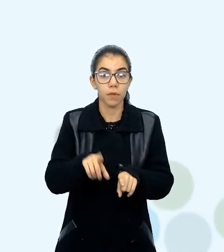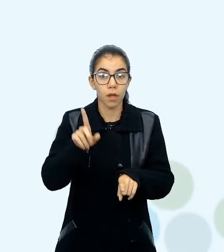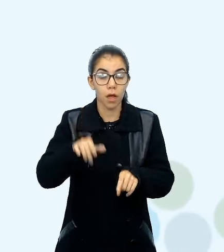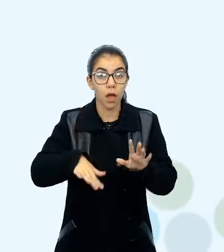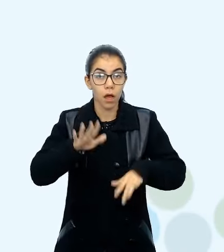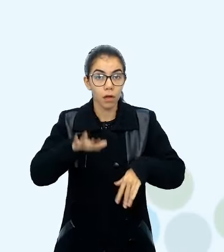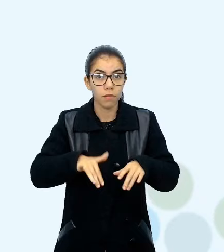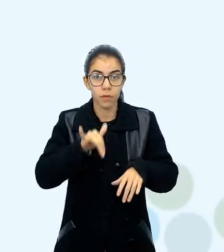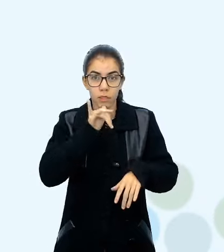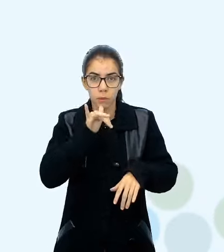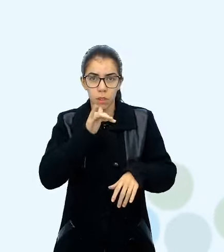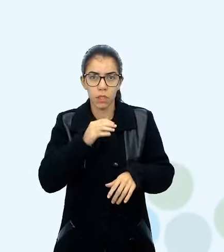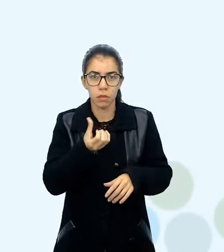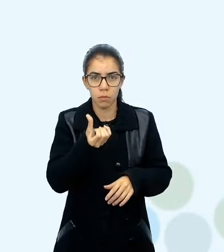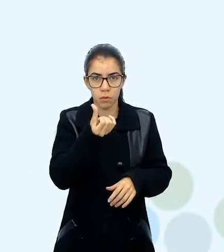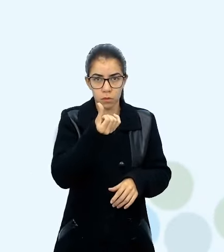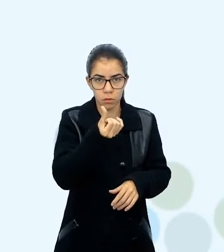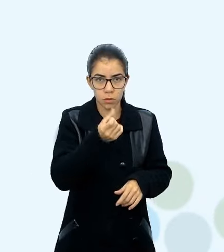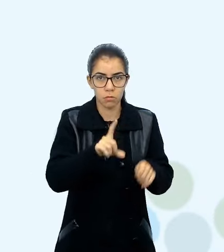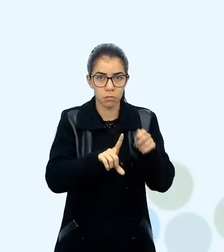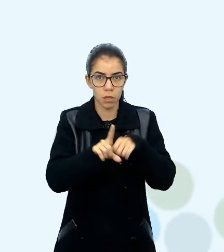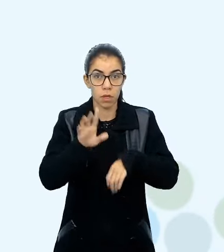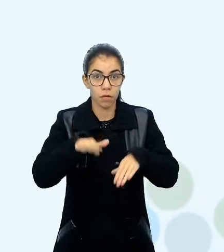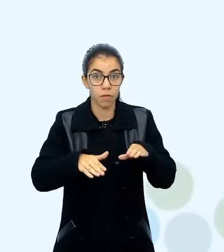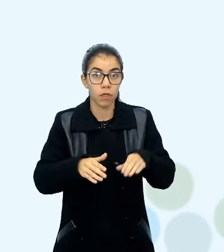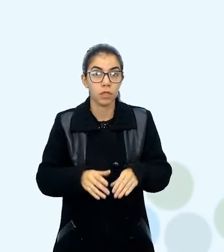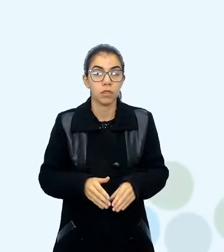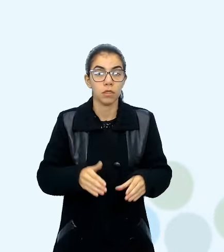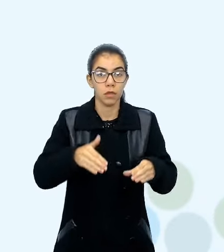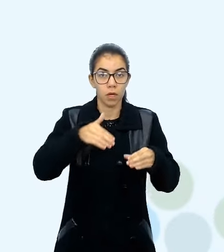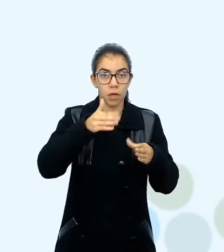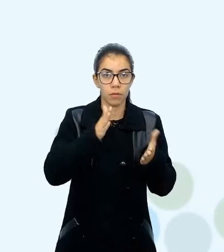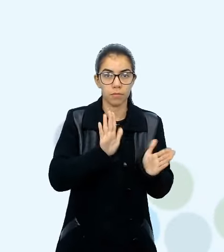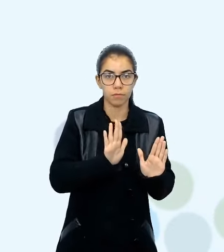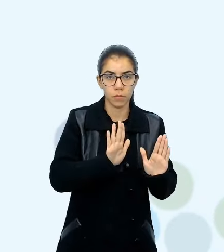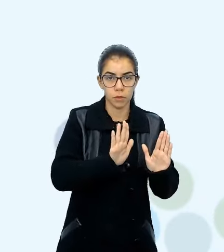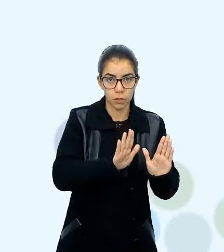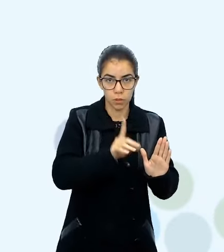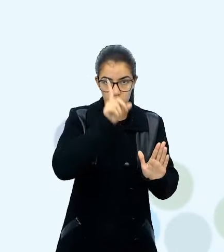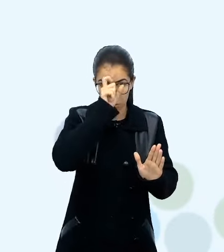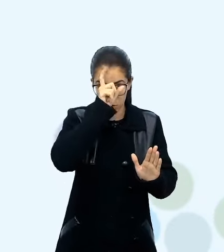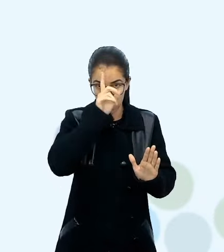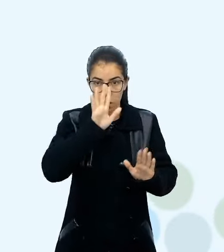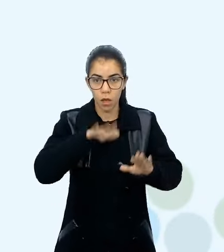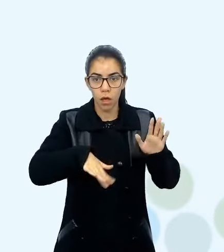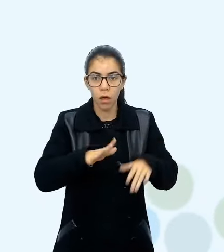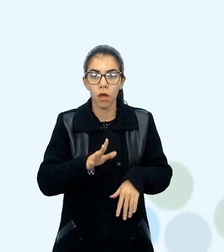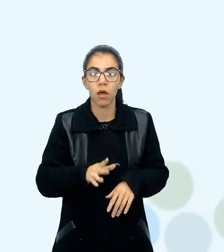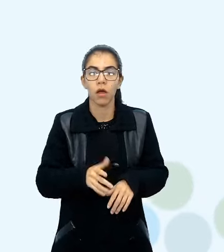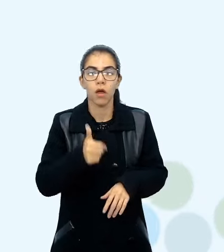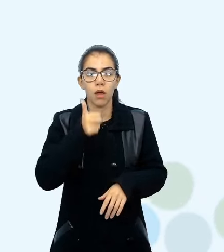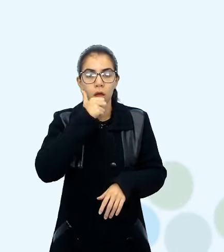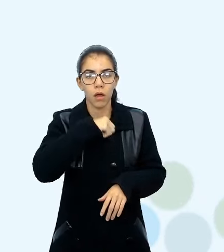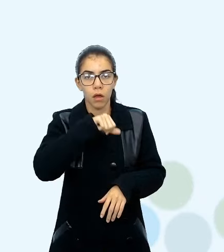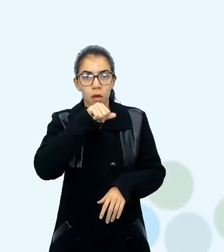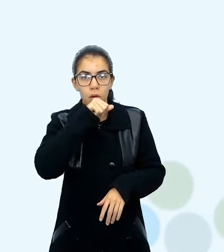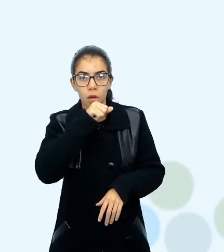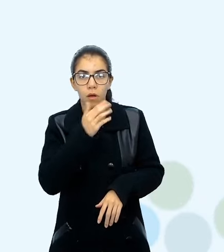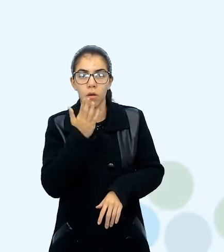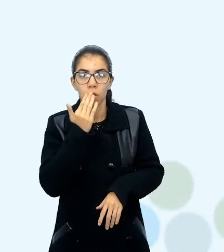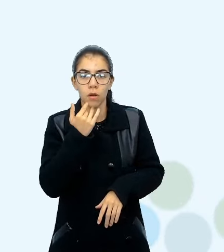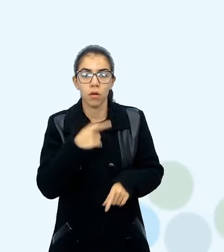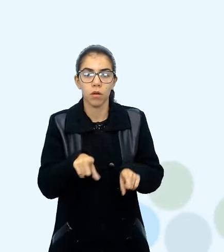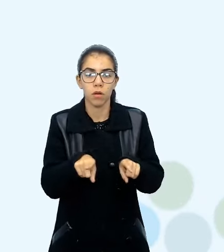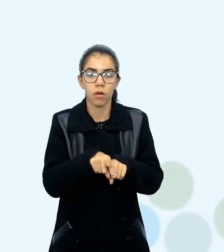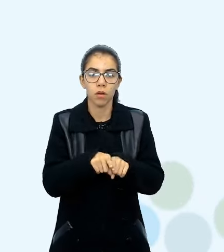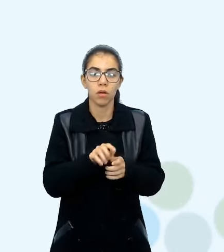porque ficam 6 meses no hospital, 7, né? A mãe pode ir dar o alimento, essas coisas, mas não fica. Então, são